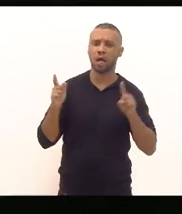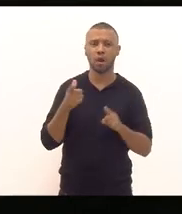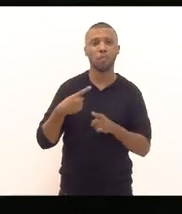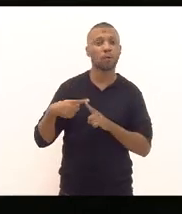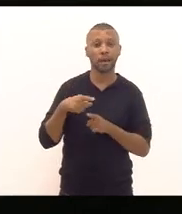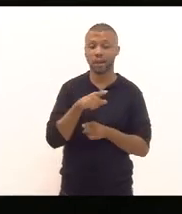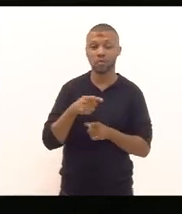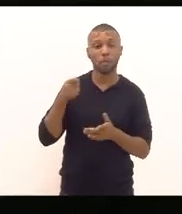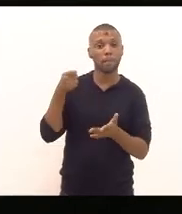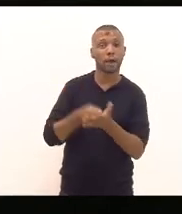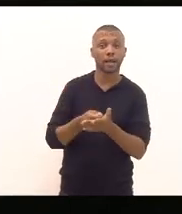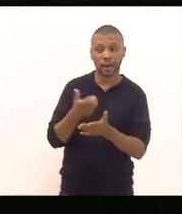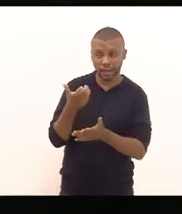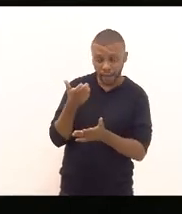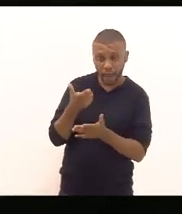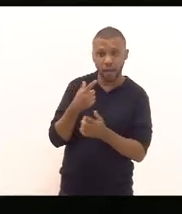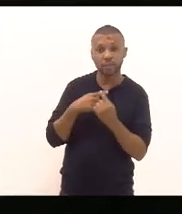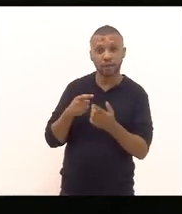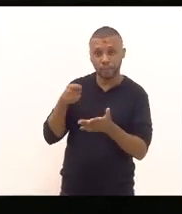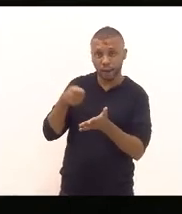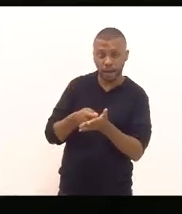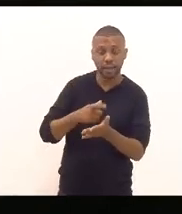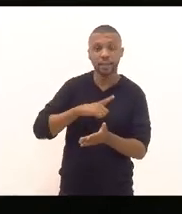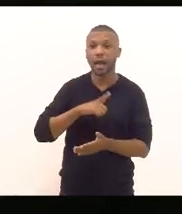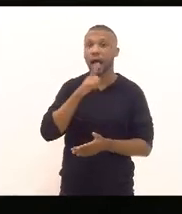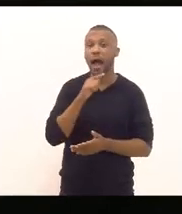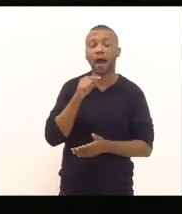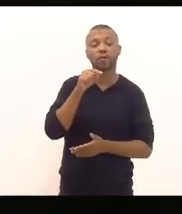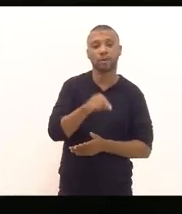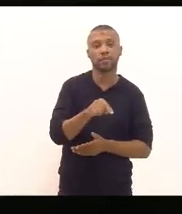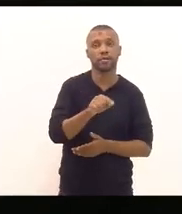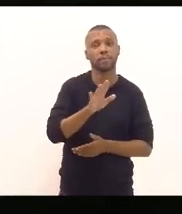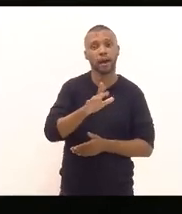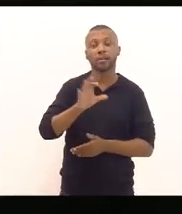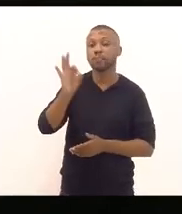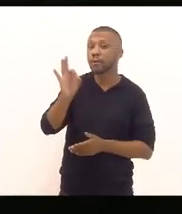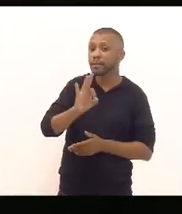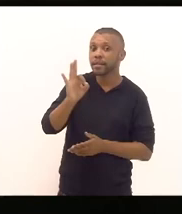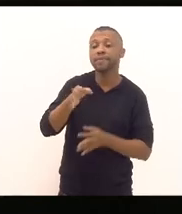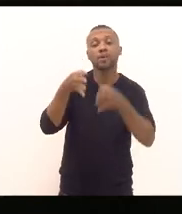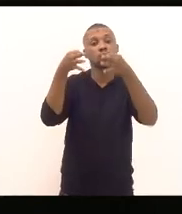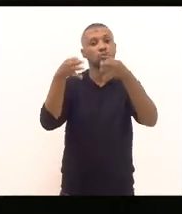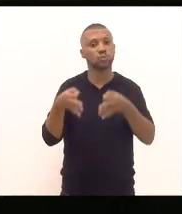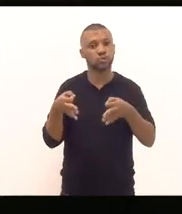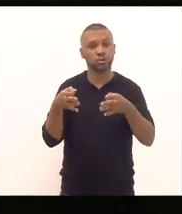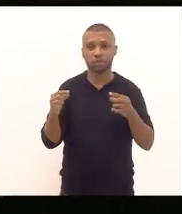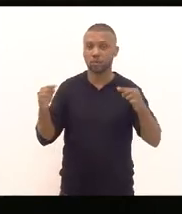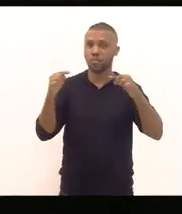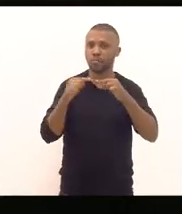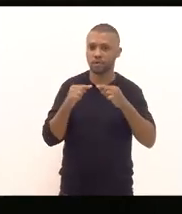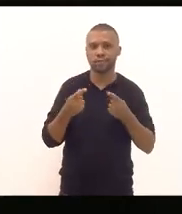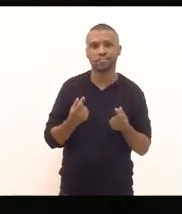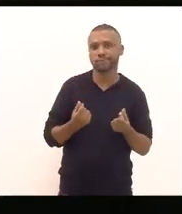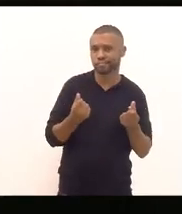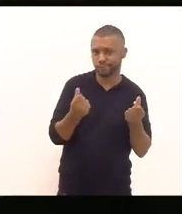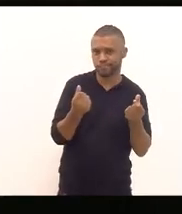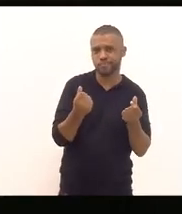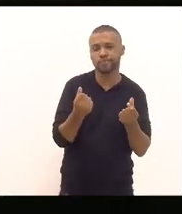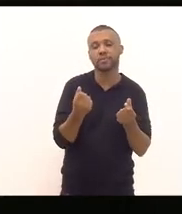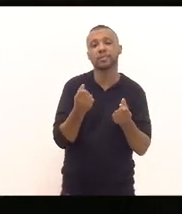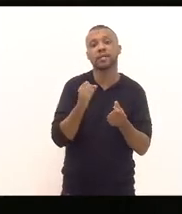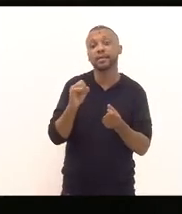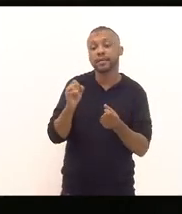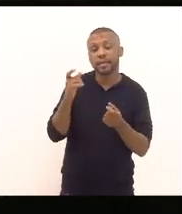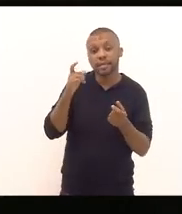ela não paga água ela quer pagar ela quer ter água na torneira mas que seja uma tarifa Que caiba dentro do seu bolso uma coisa que